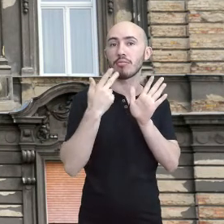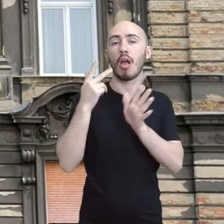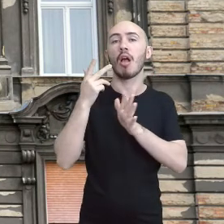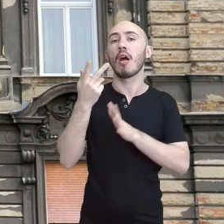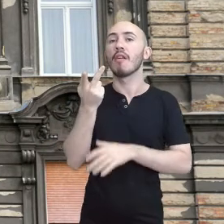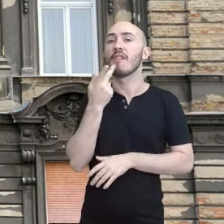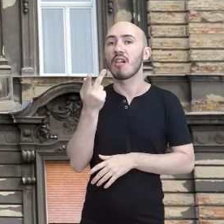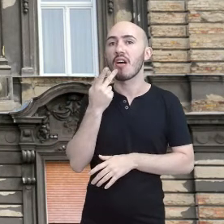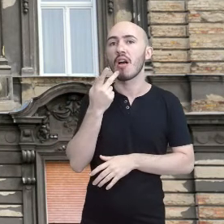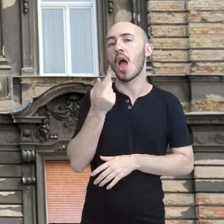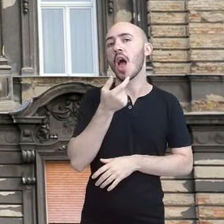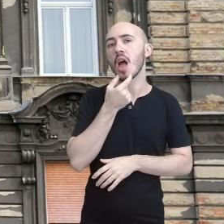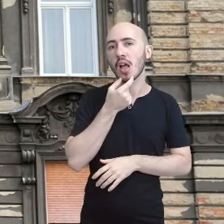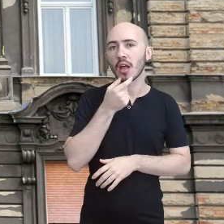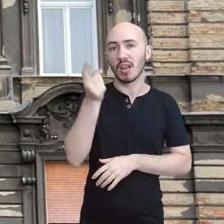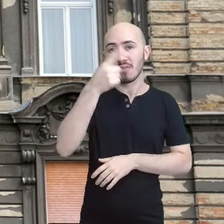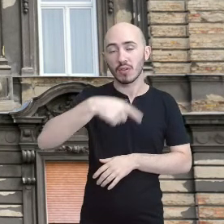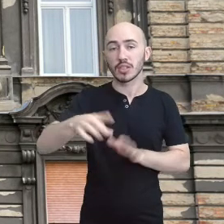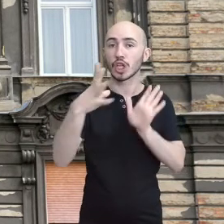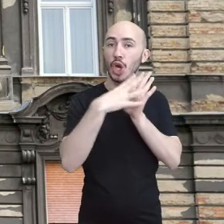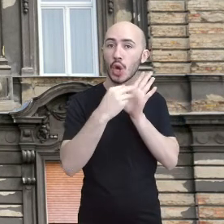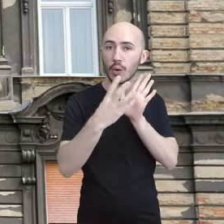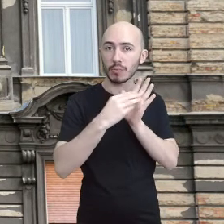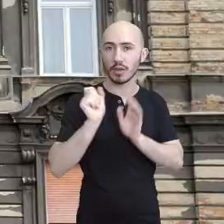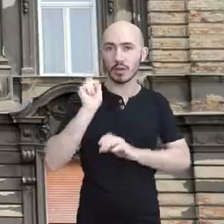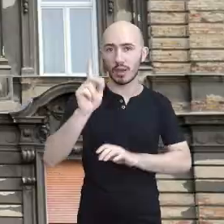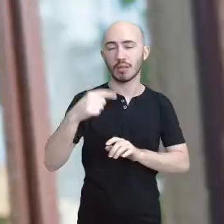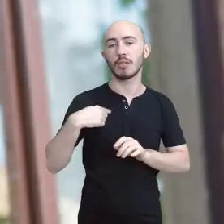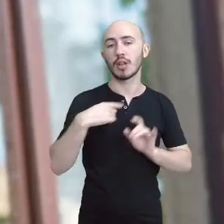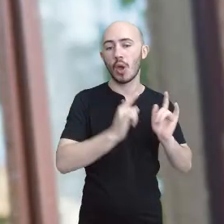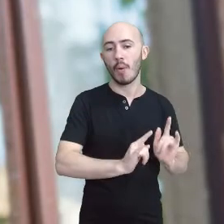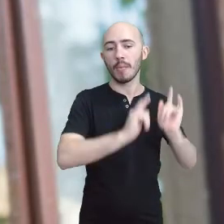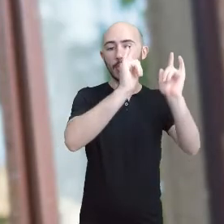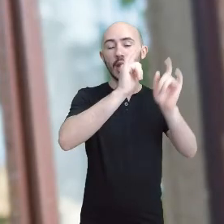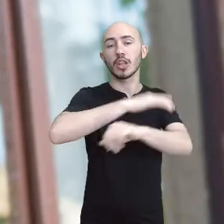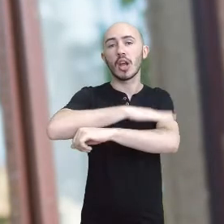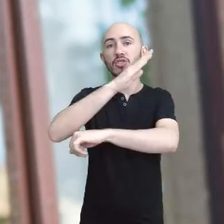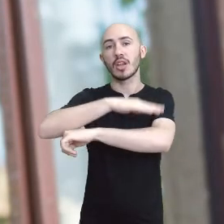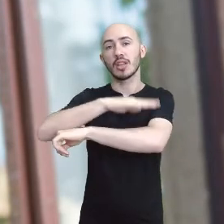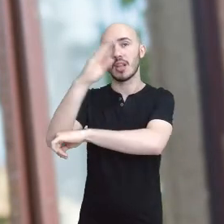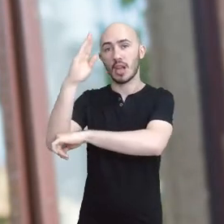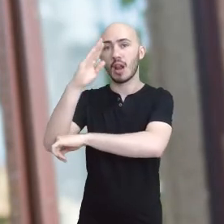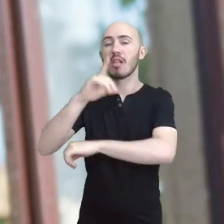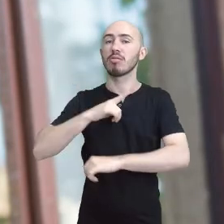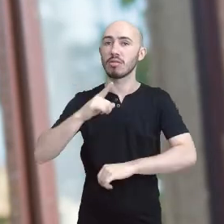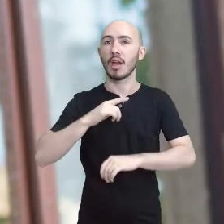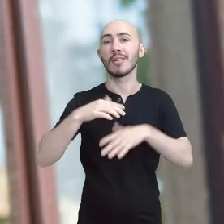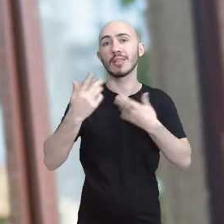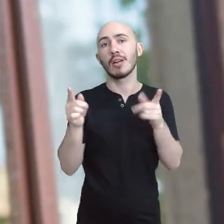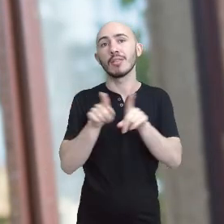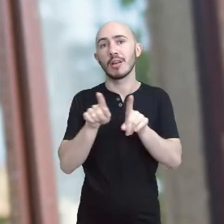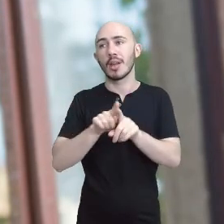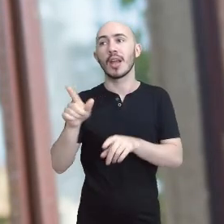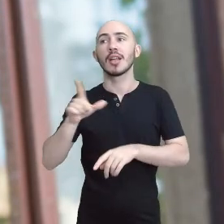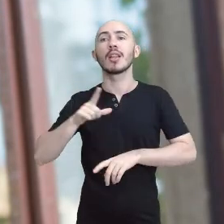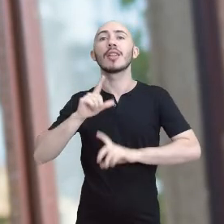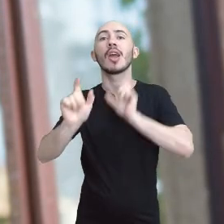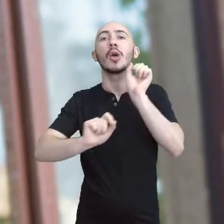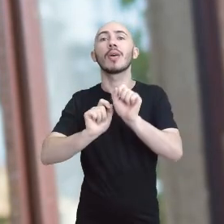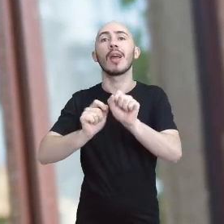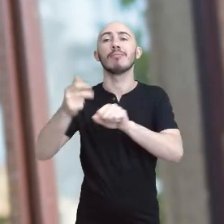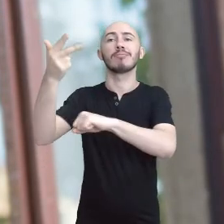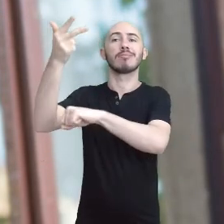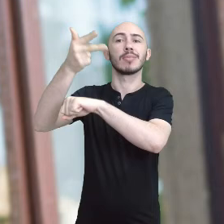gente tem aí um prédio com várias janelas. E nas janelas nós costumamos ter câmeras, né? Aquelas pessoas